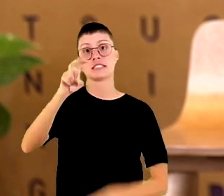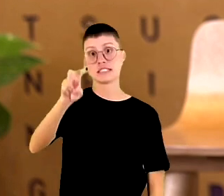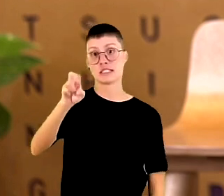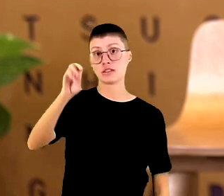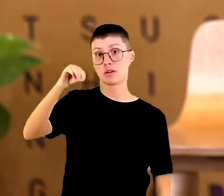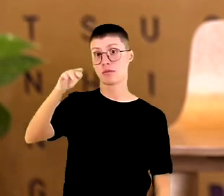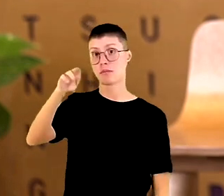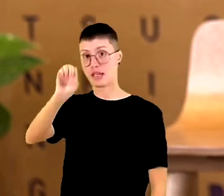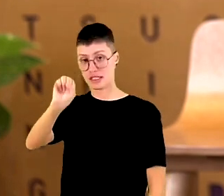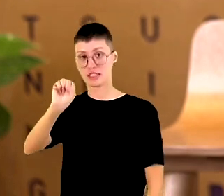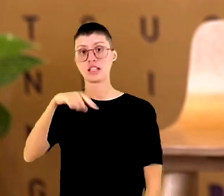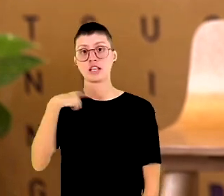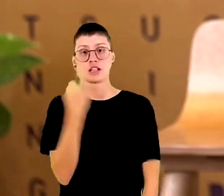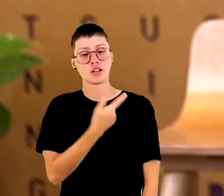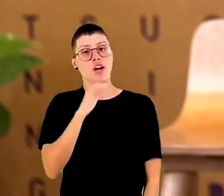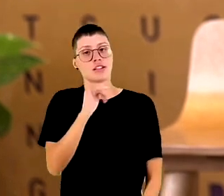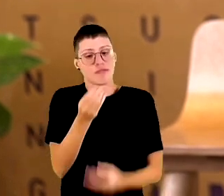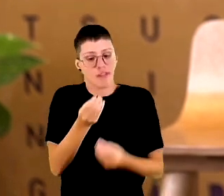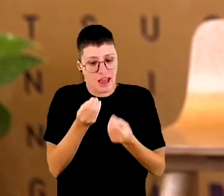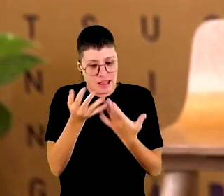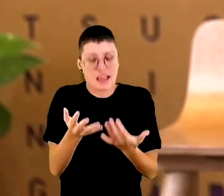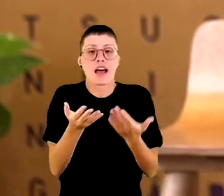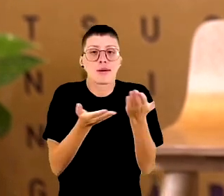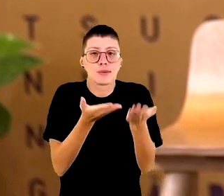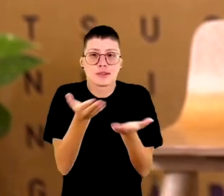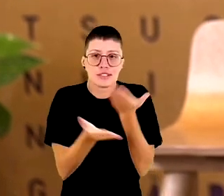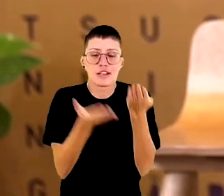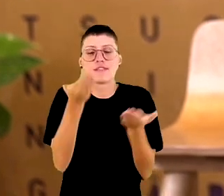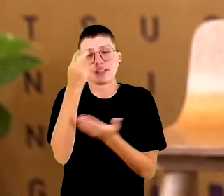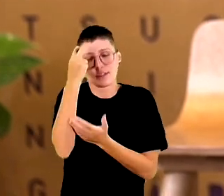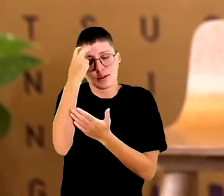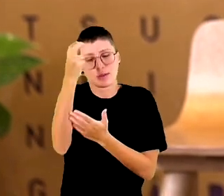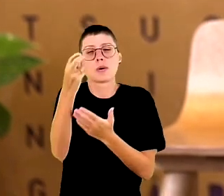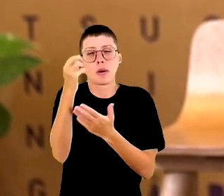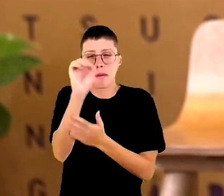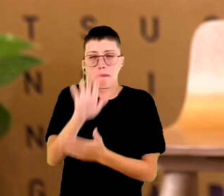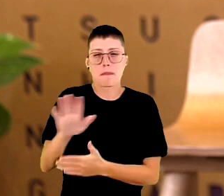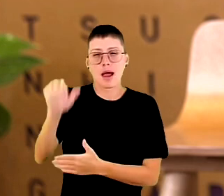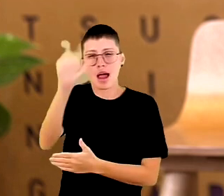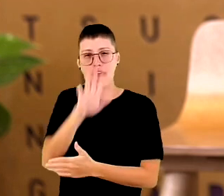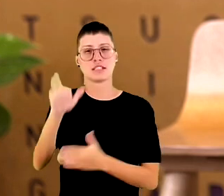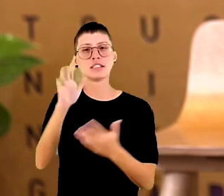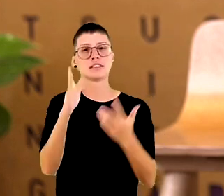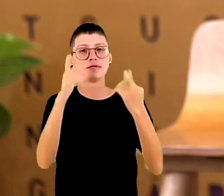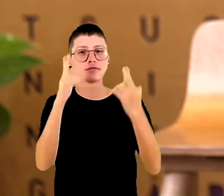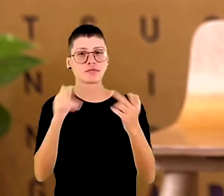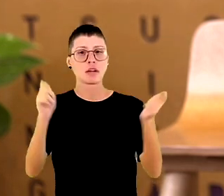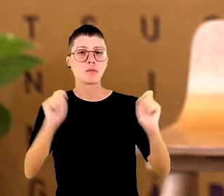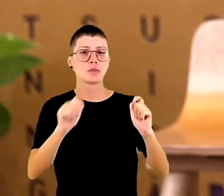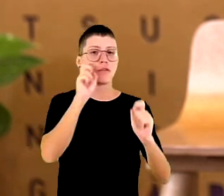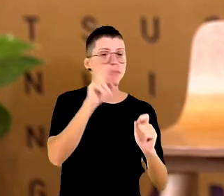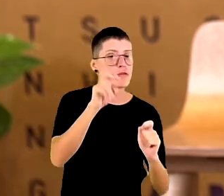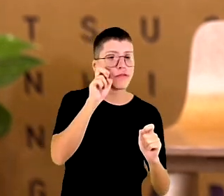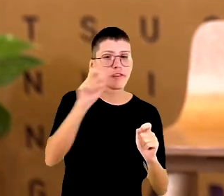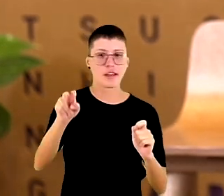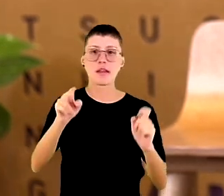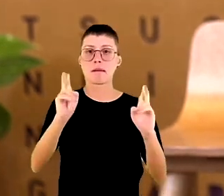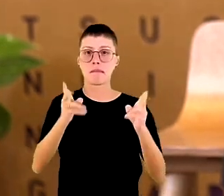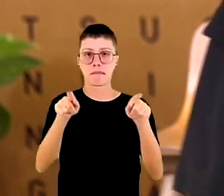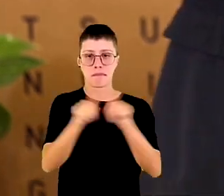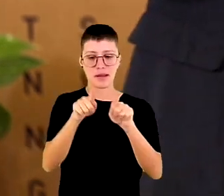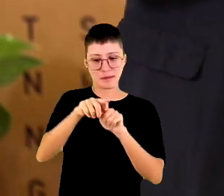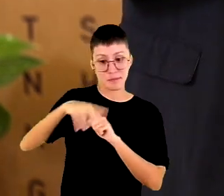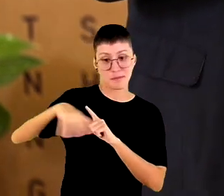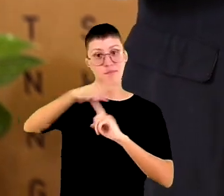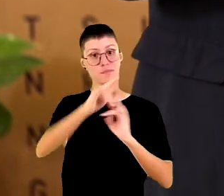está oferecendo um serviço de inteligência de imagens. É possível ver a lavoura, mesmo aqui da Faria Lima.